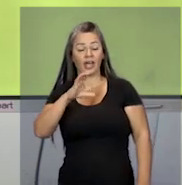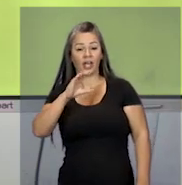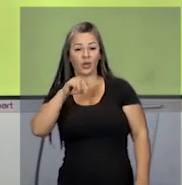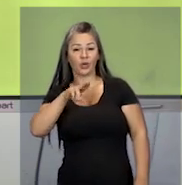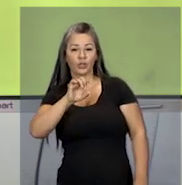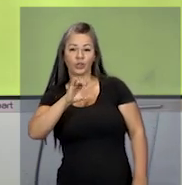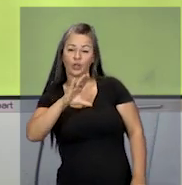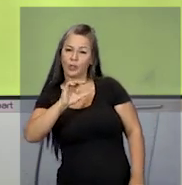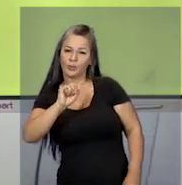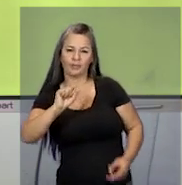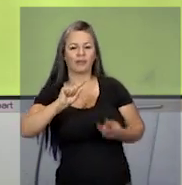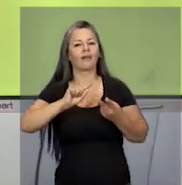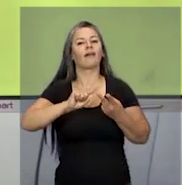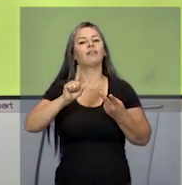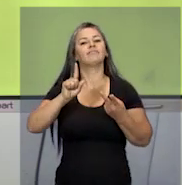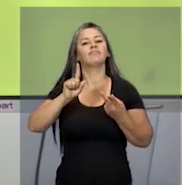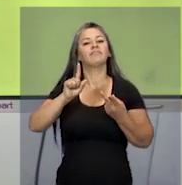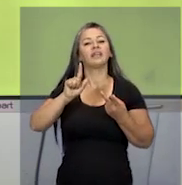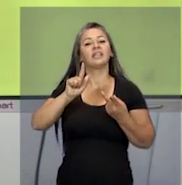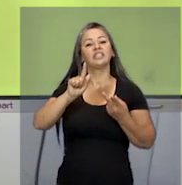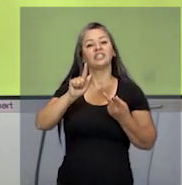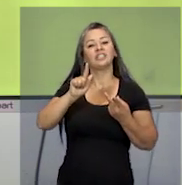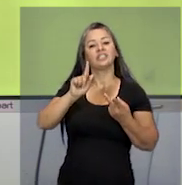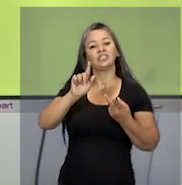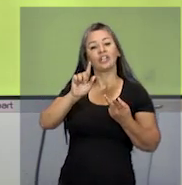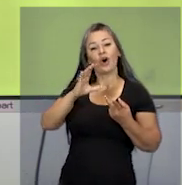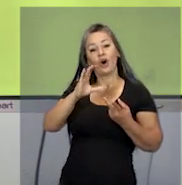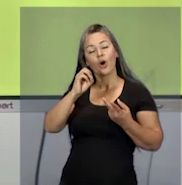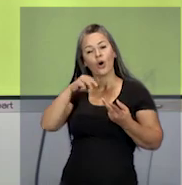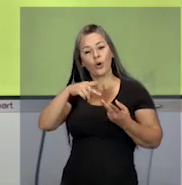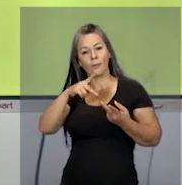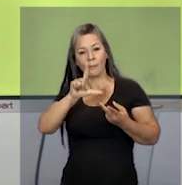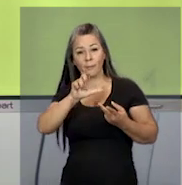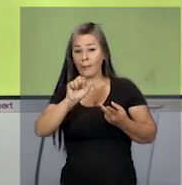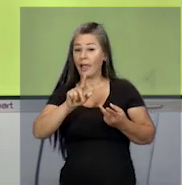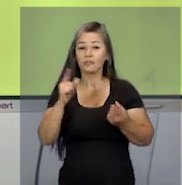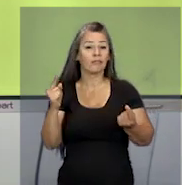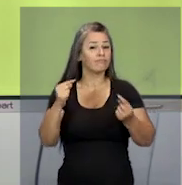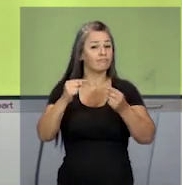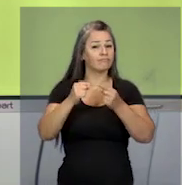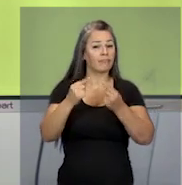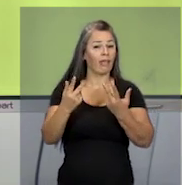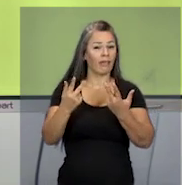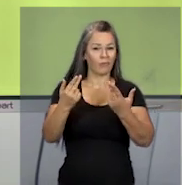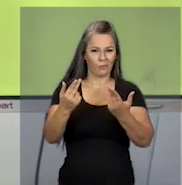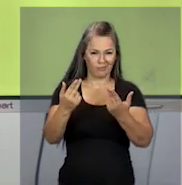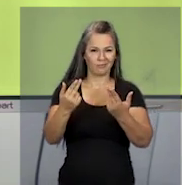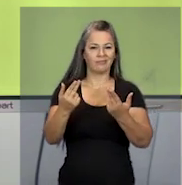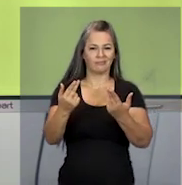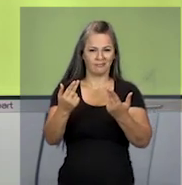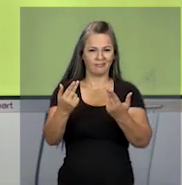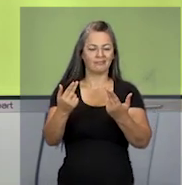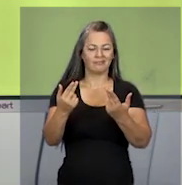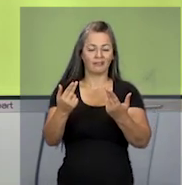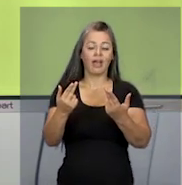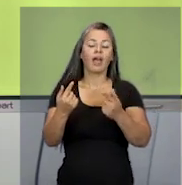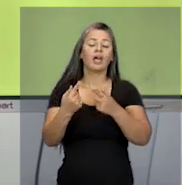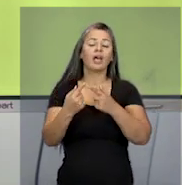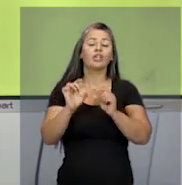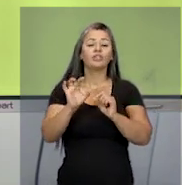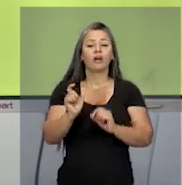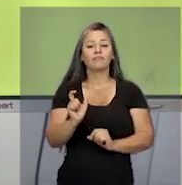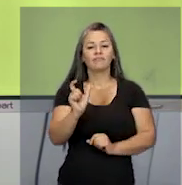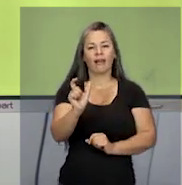Amazônia, falar região geoeconômica da Amazônia, é o mesmo sentido, perfeito? Nada muda aqui, tá? Em relação à questão